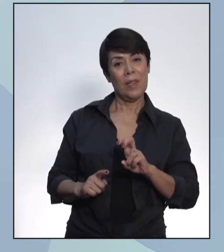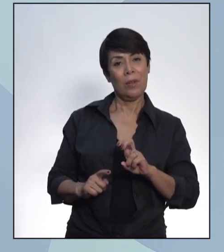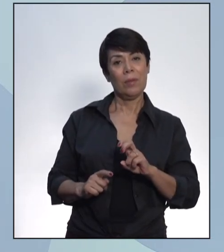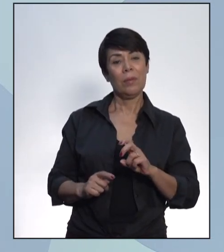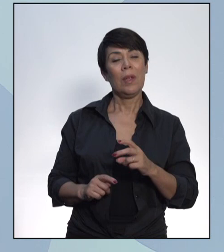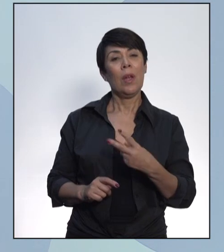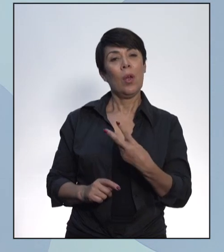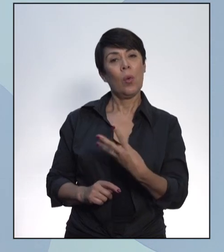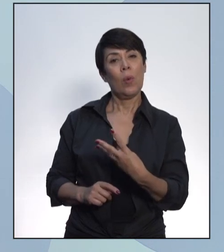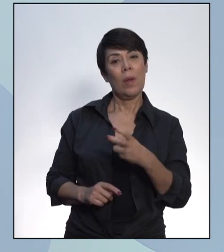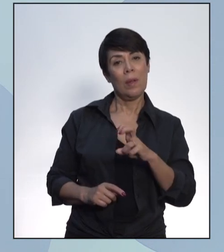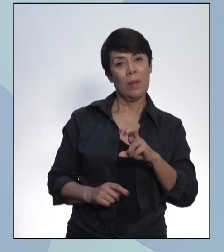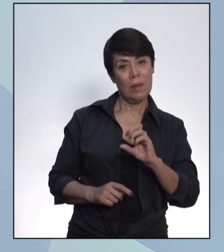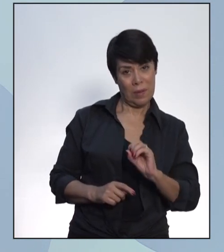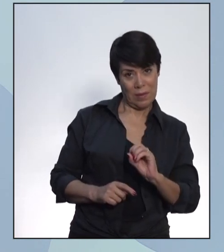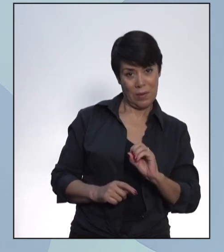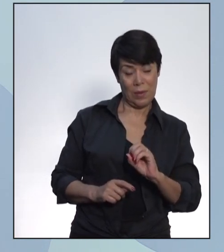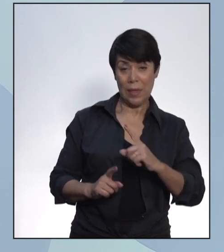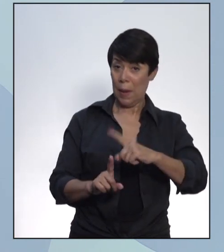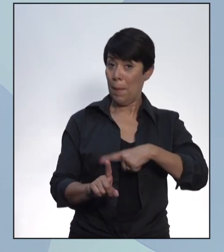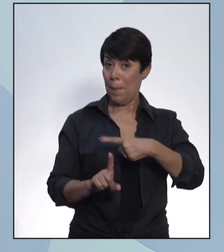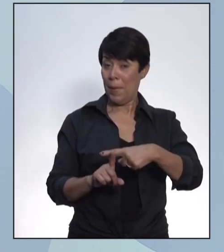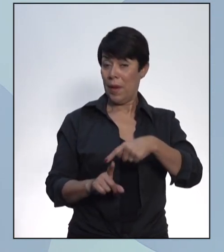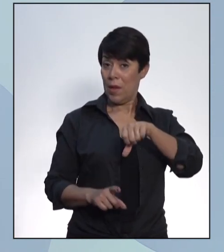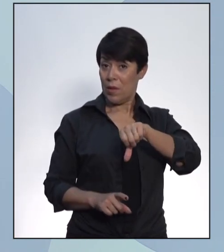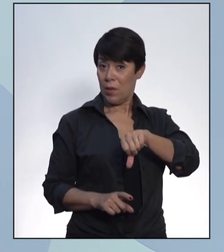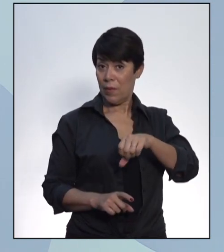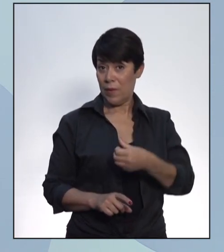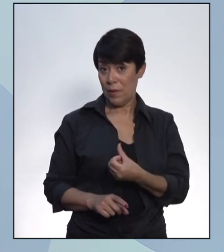450. Mais 960,